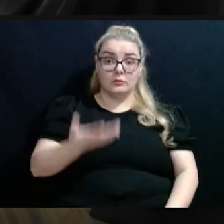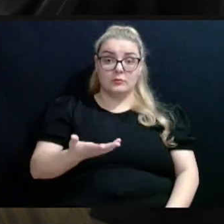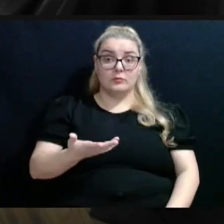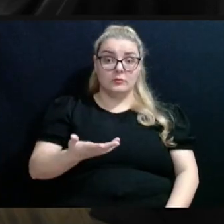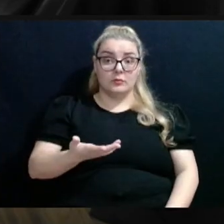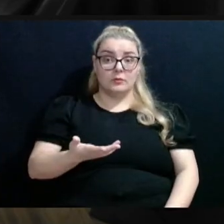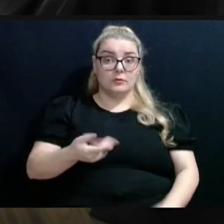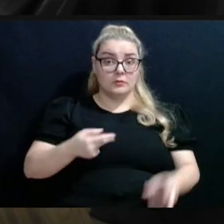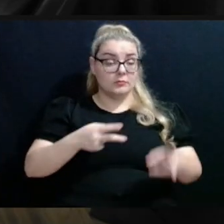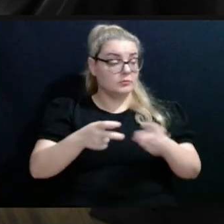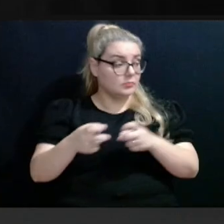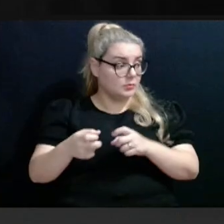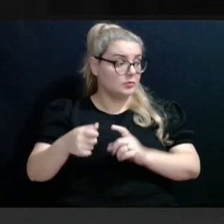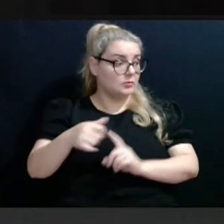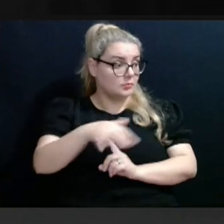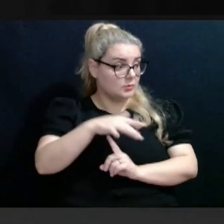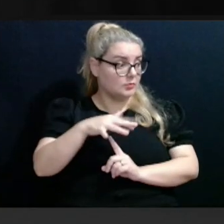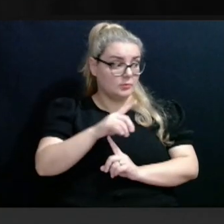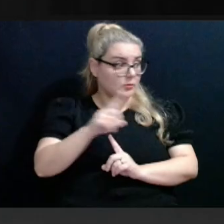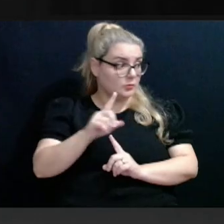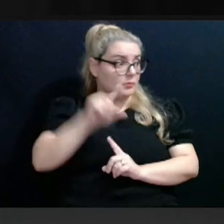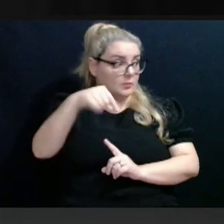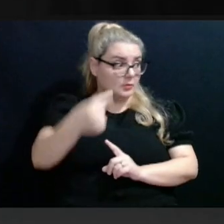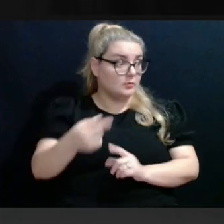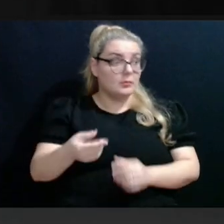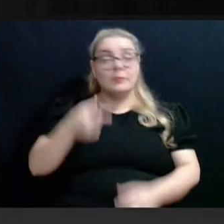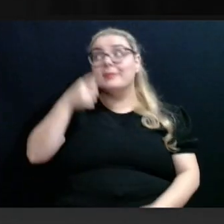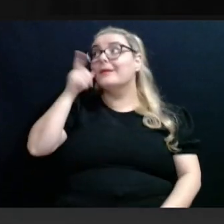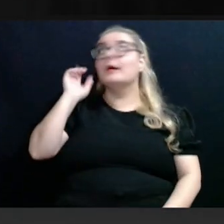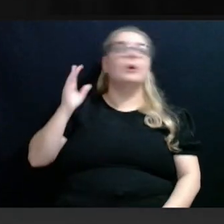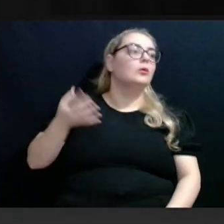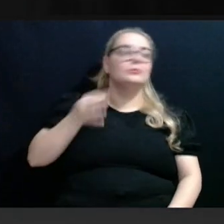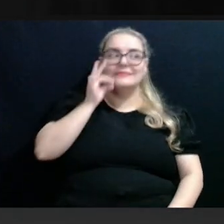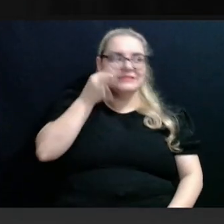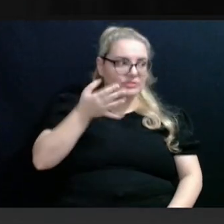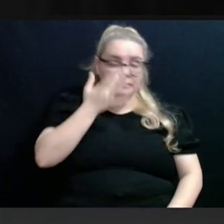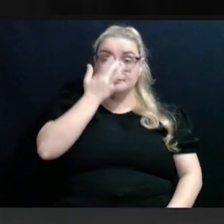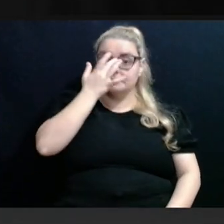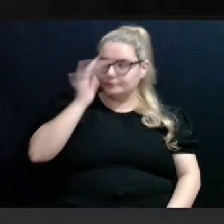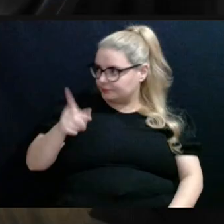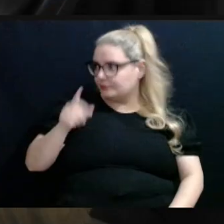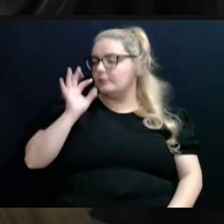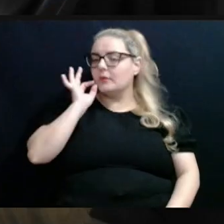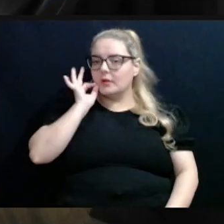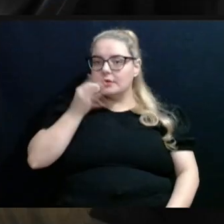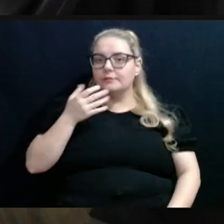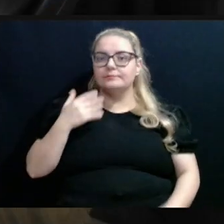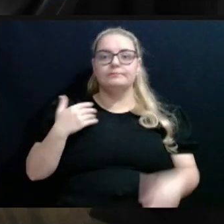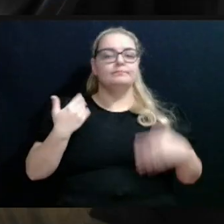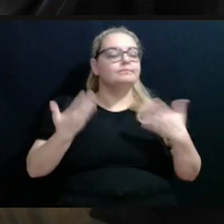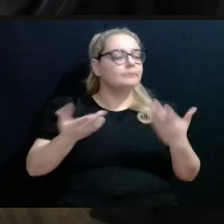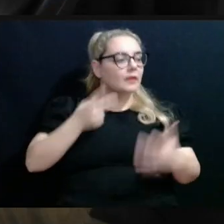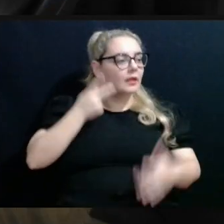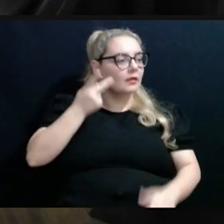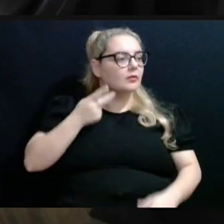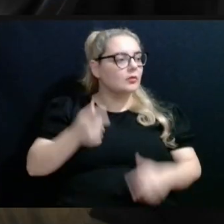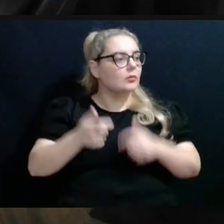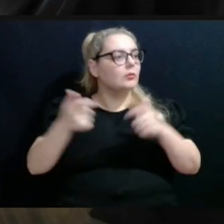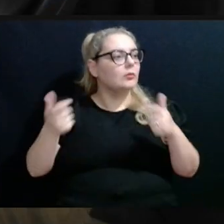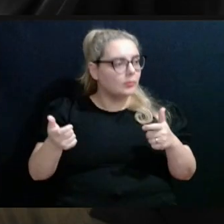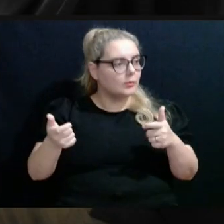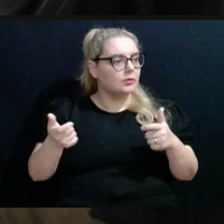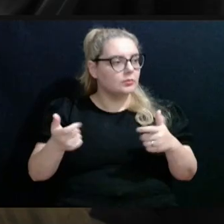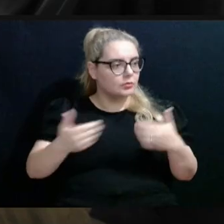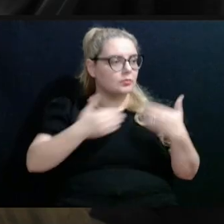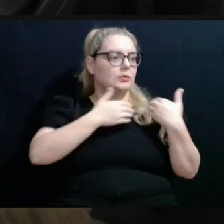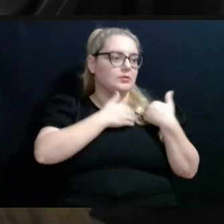que o meio ambiente não é para depois, é para ontem, é para agora. Para agora. E aí, vereador, aumentou muito a